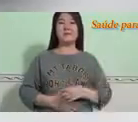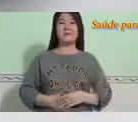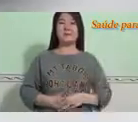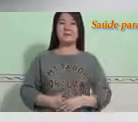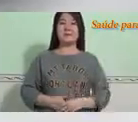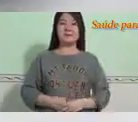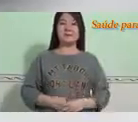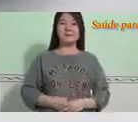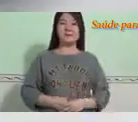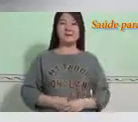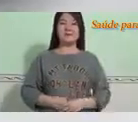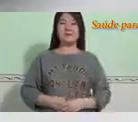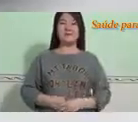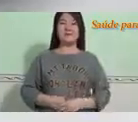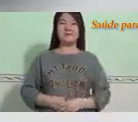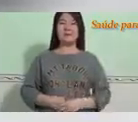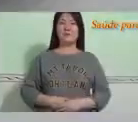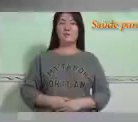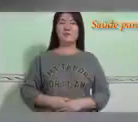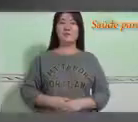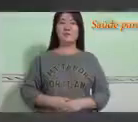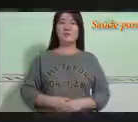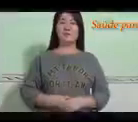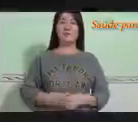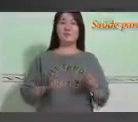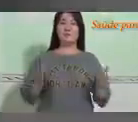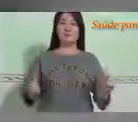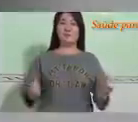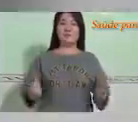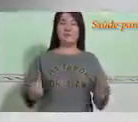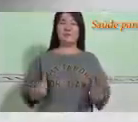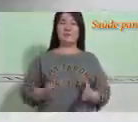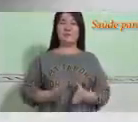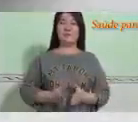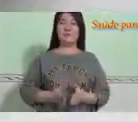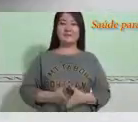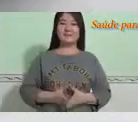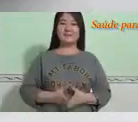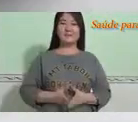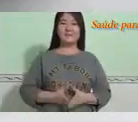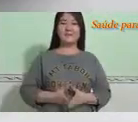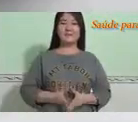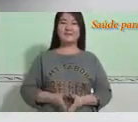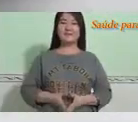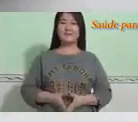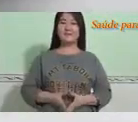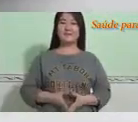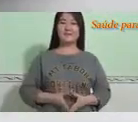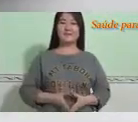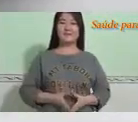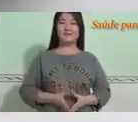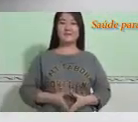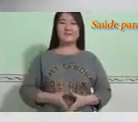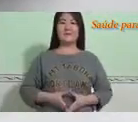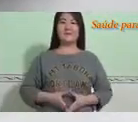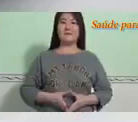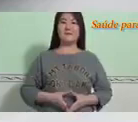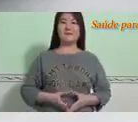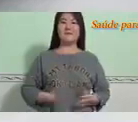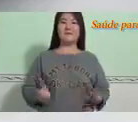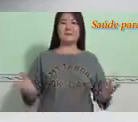comecei a medicamento poderá ser indicada na doença de peyronie vírgula frbr f am e l e r